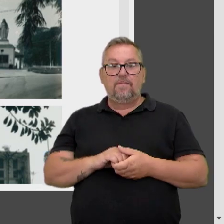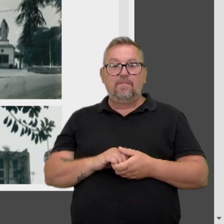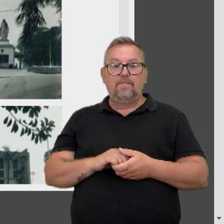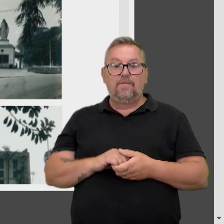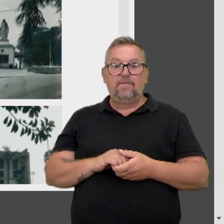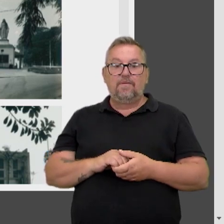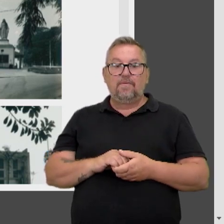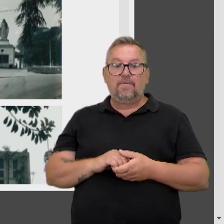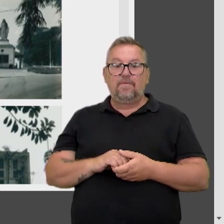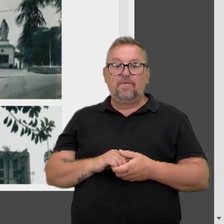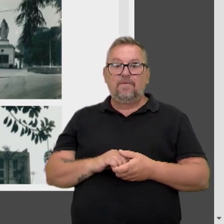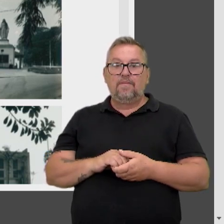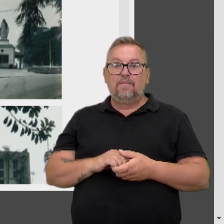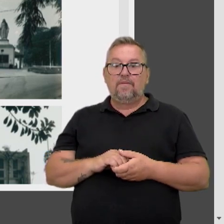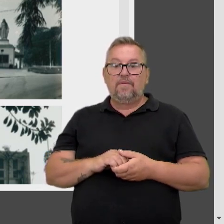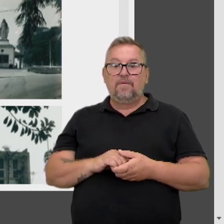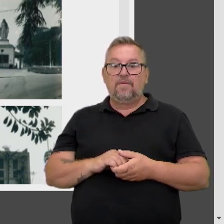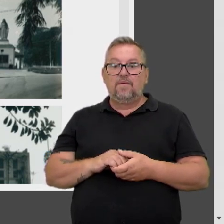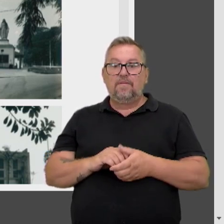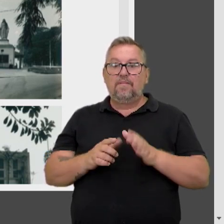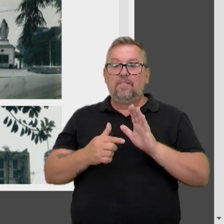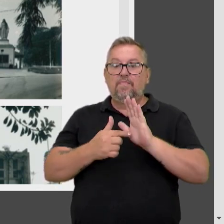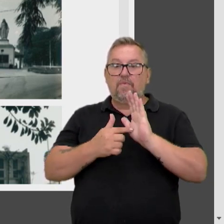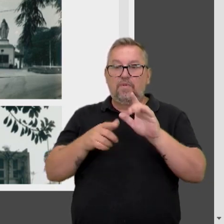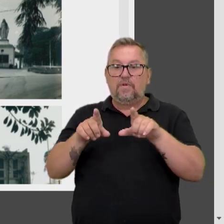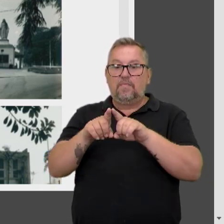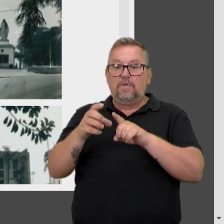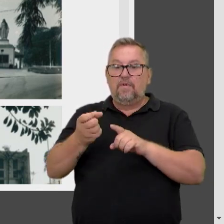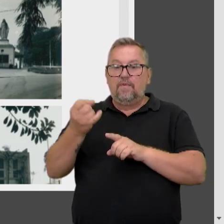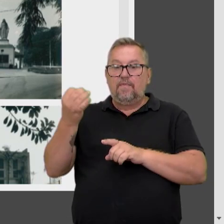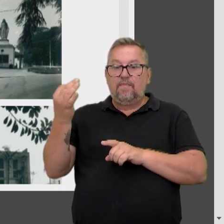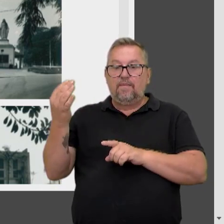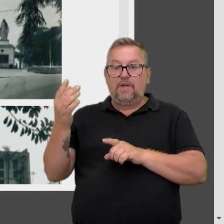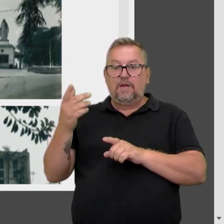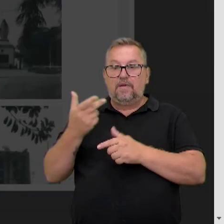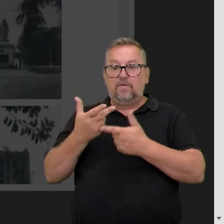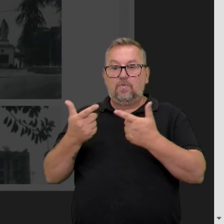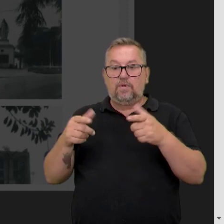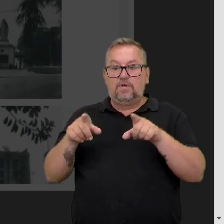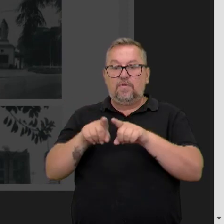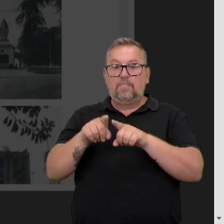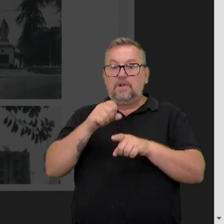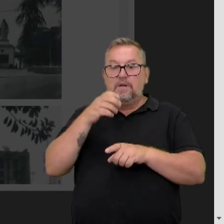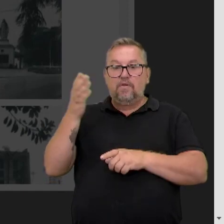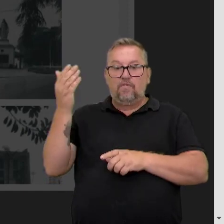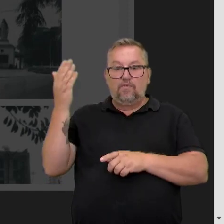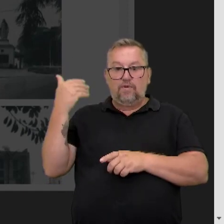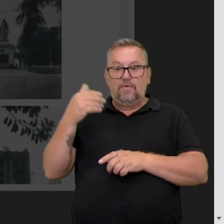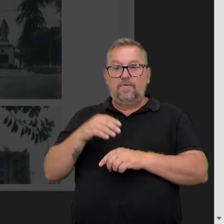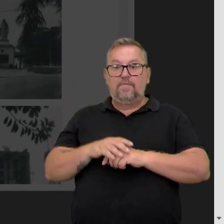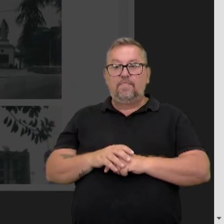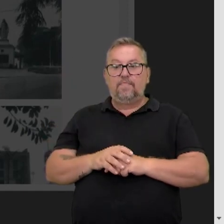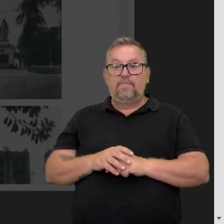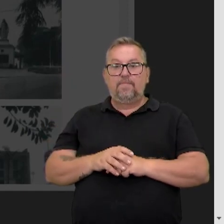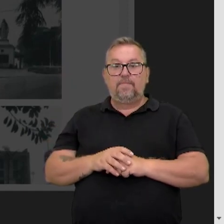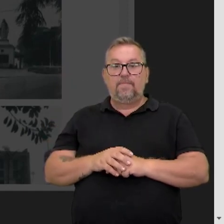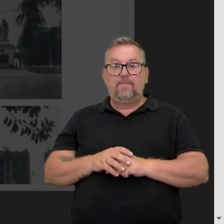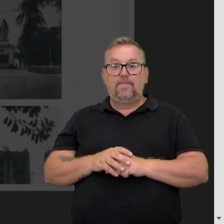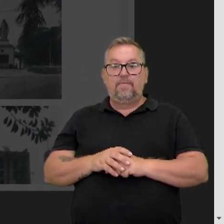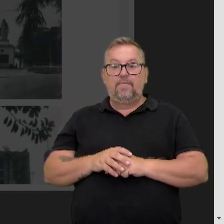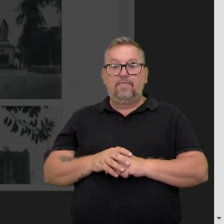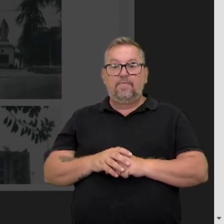Diadema também, tá certo? Então mostra aqui várias imagens aí antigas aí da cidade de Diadema, a Rodovia